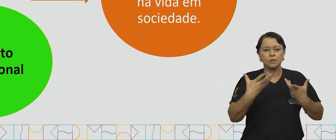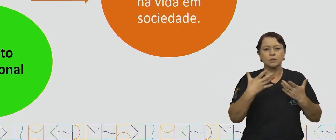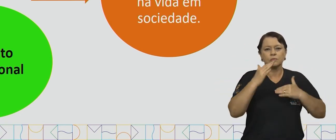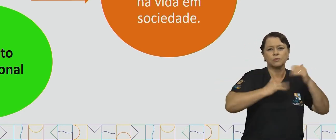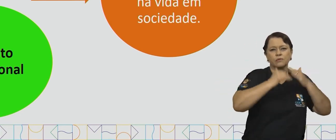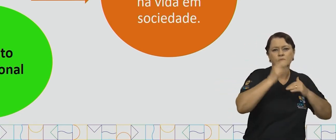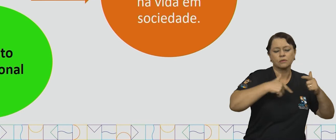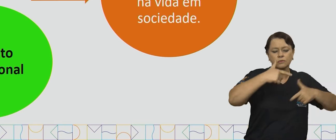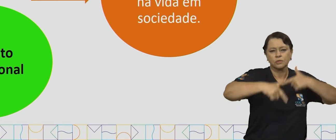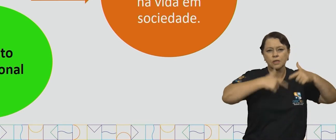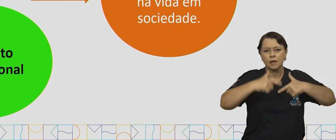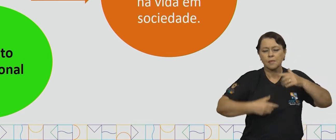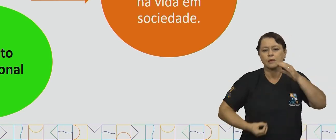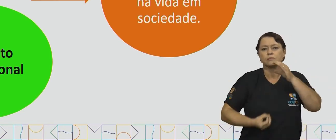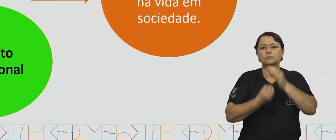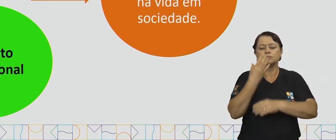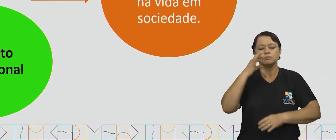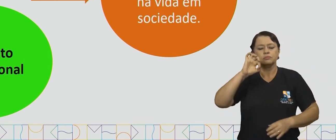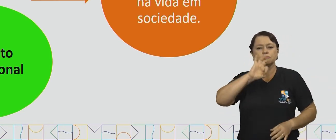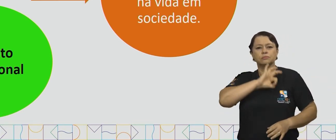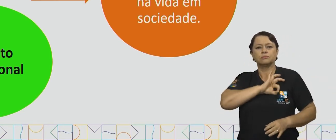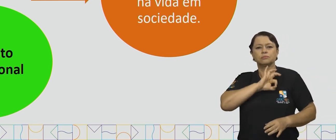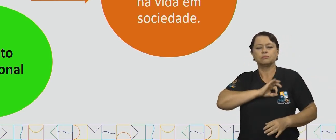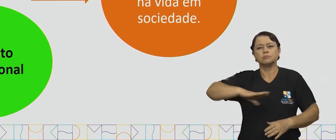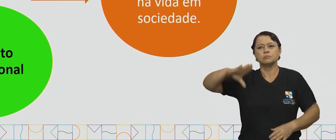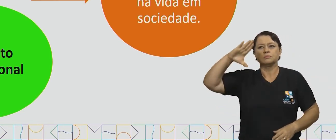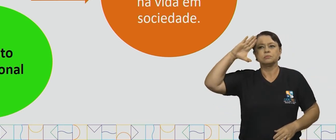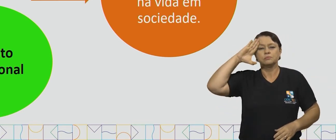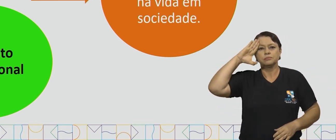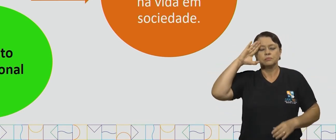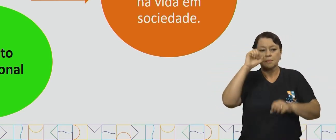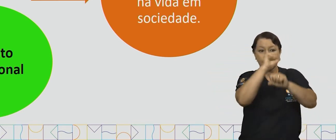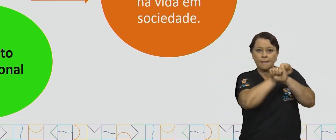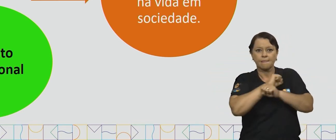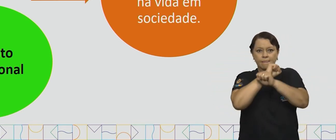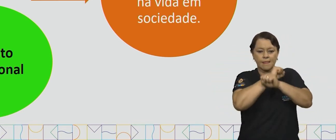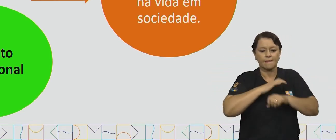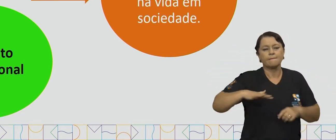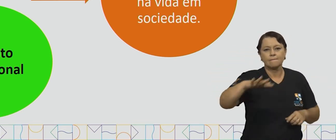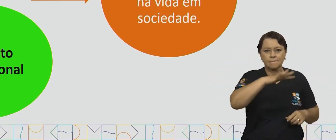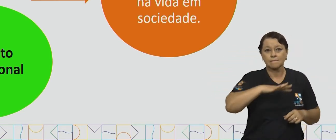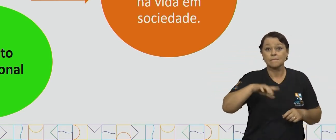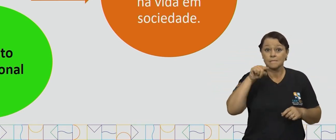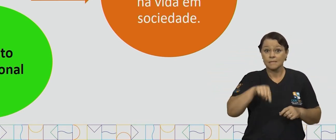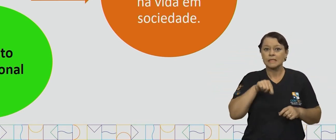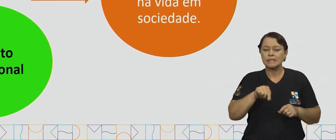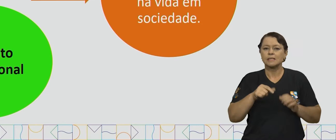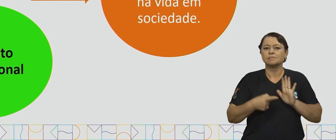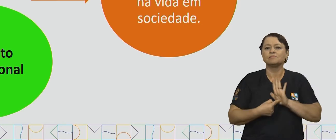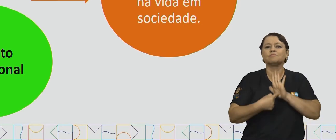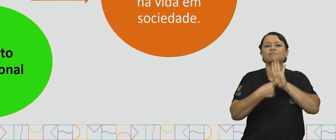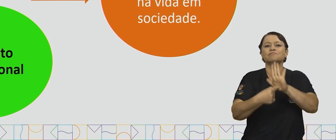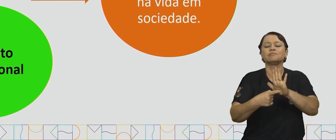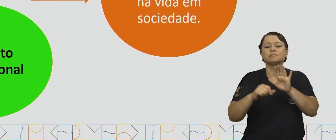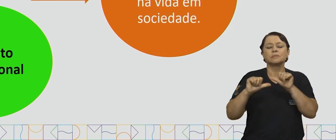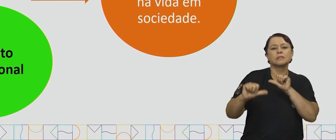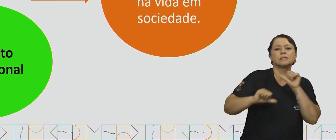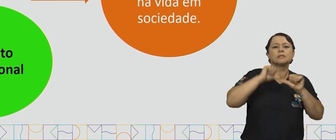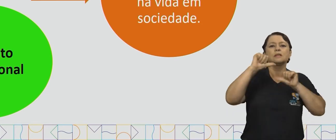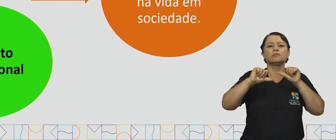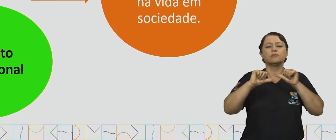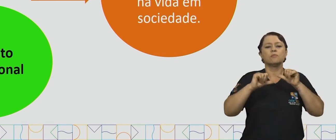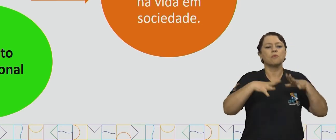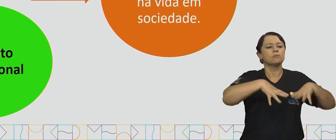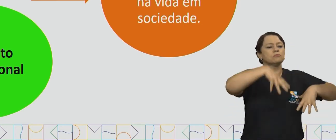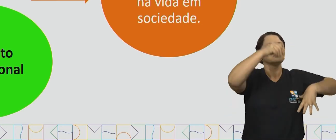o surgimento de soldados para a defesa do território, as cidades acabaram expandindo seus territórios e se transformando em grandes impérios,